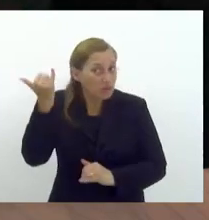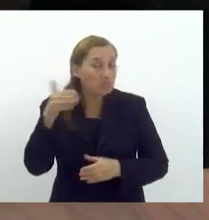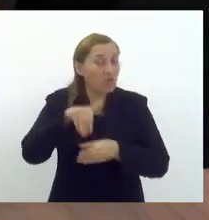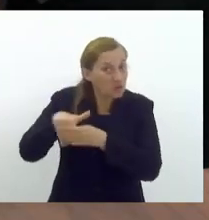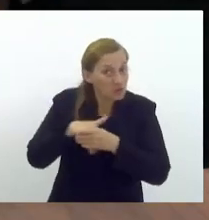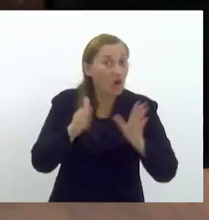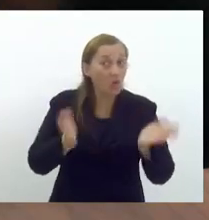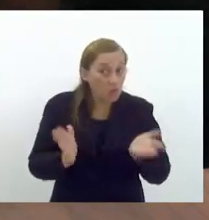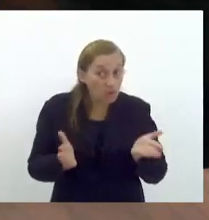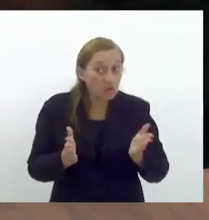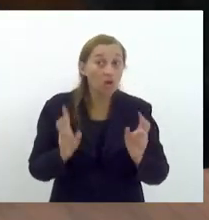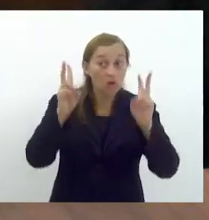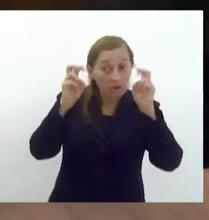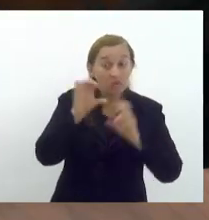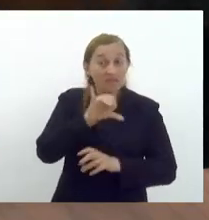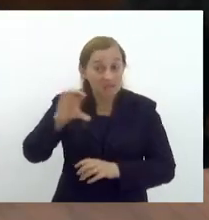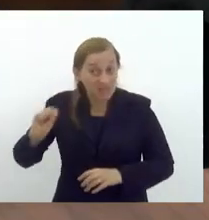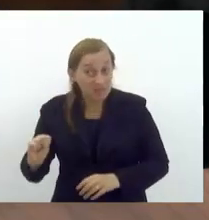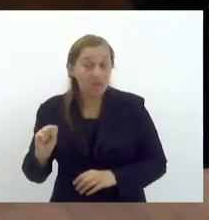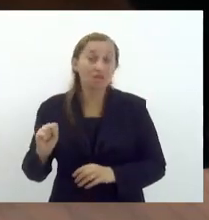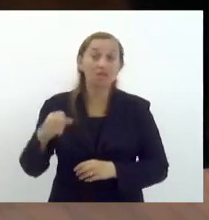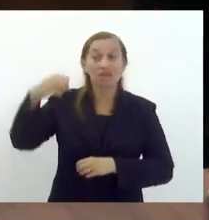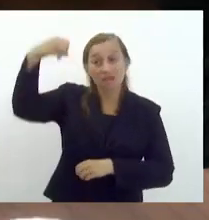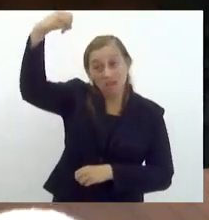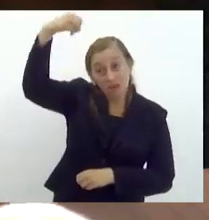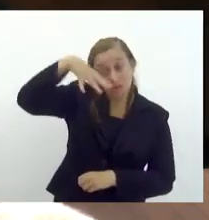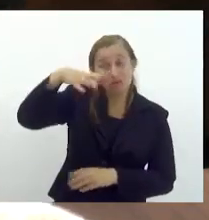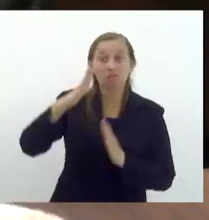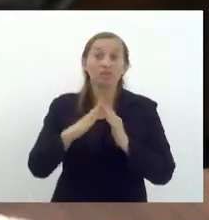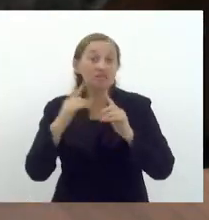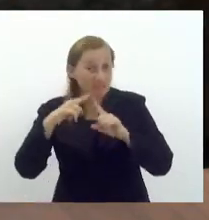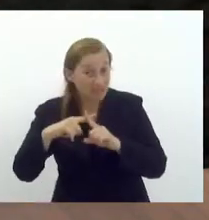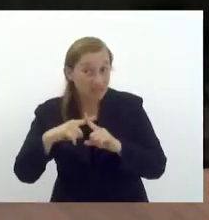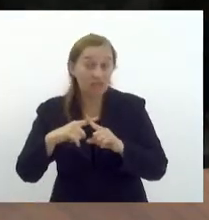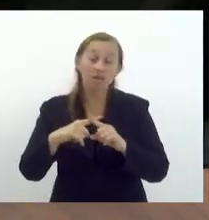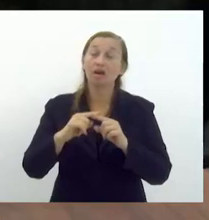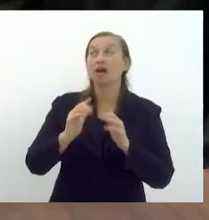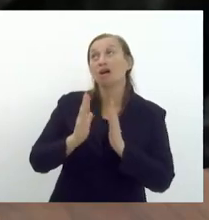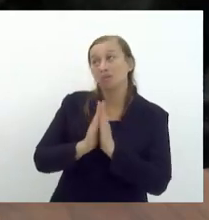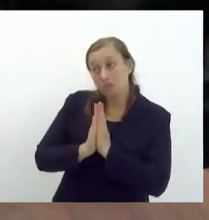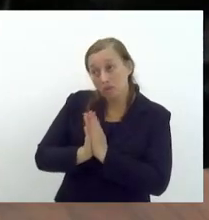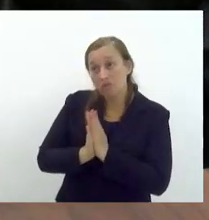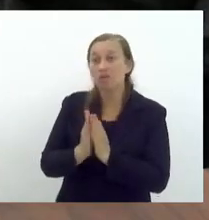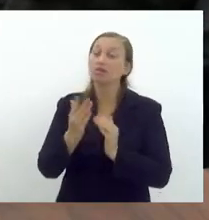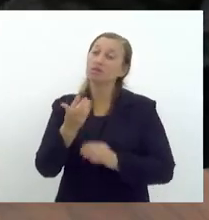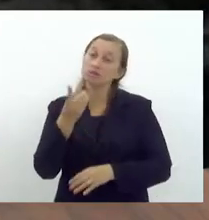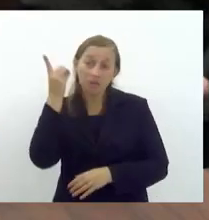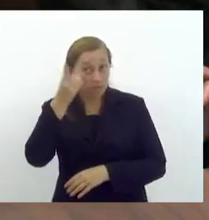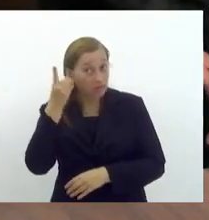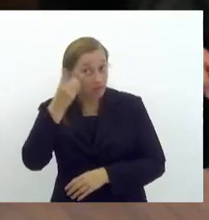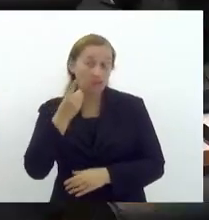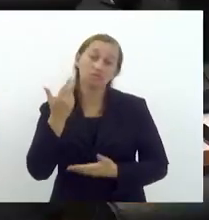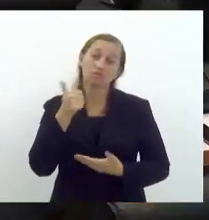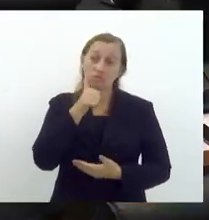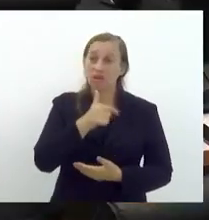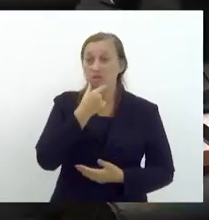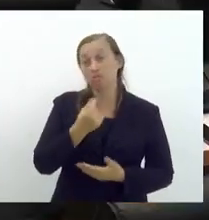hoje inclusive a questão de ICMS da luz para as igrejas nobres deputados e deputadas